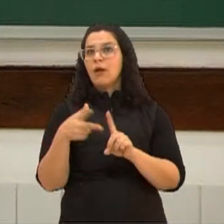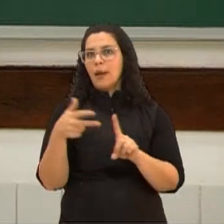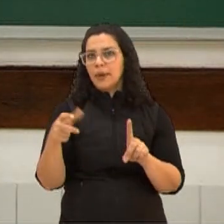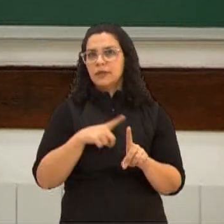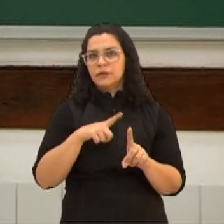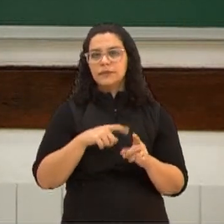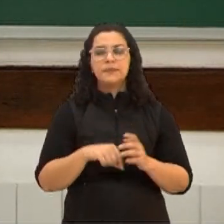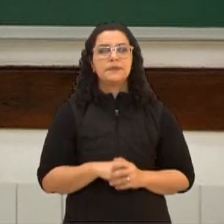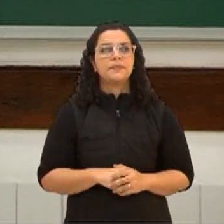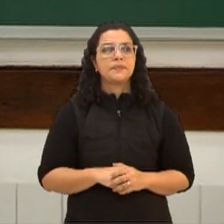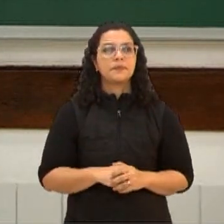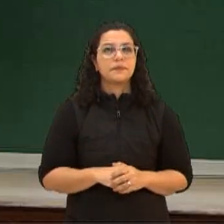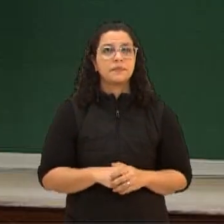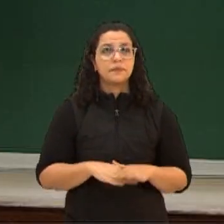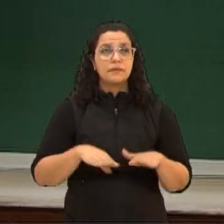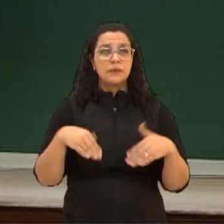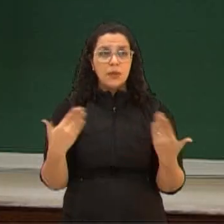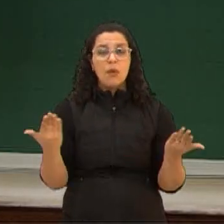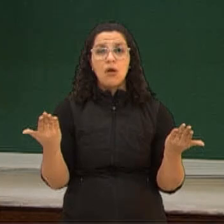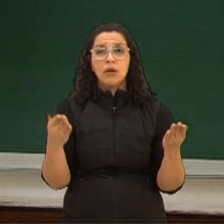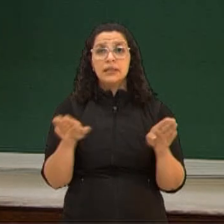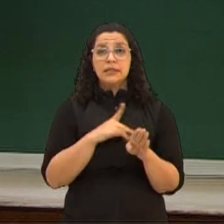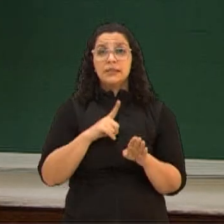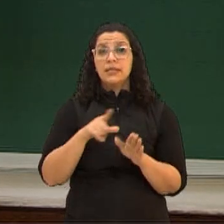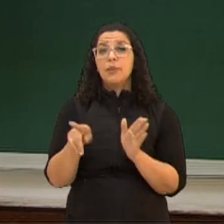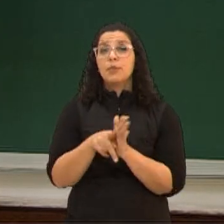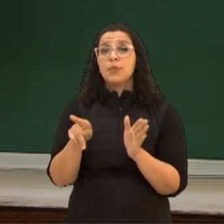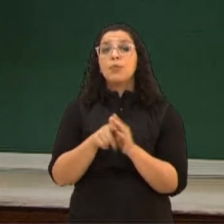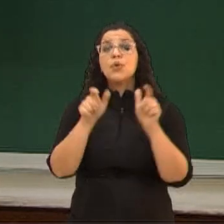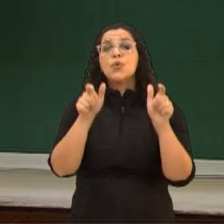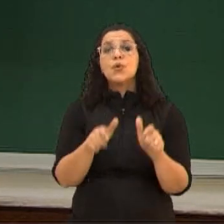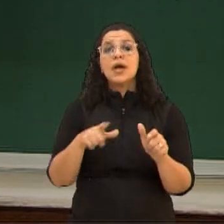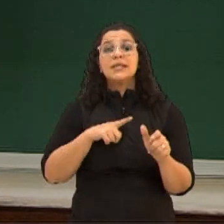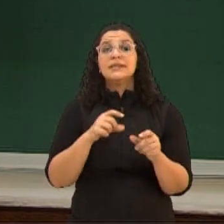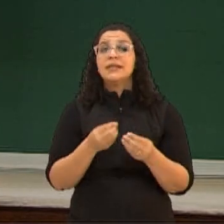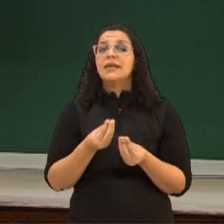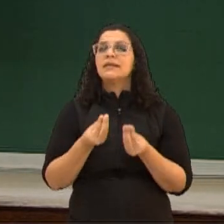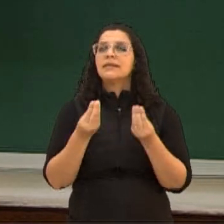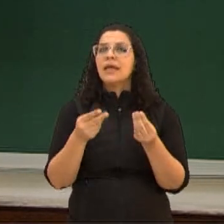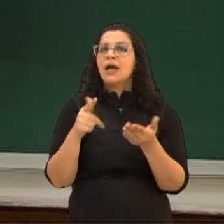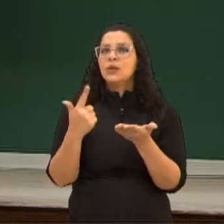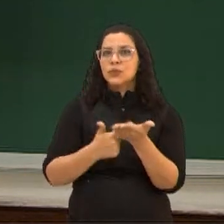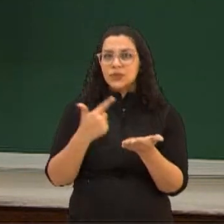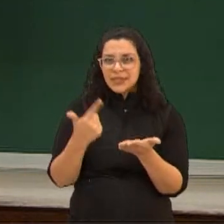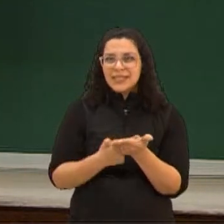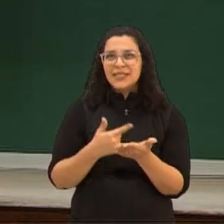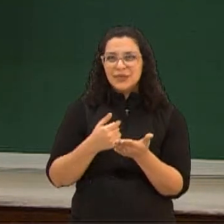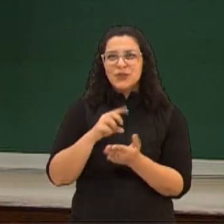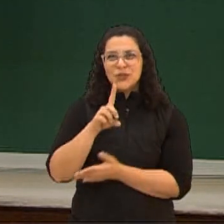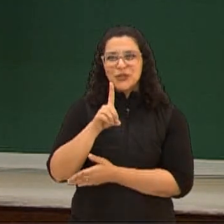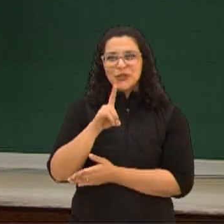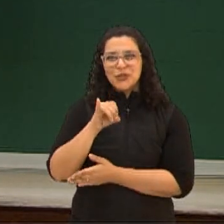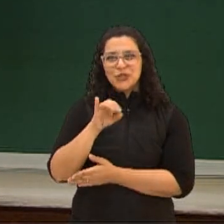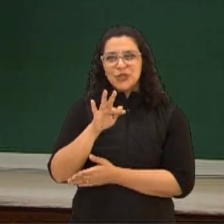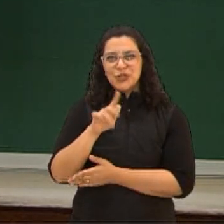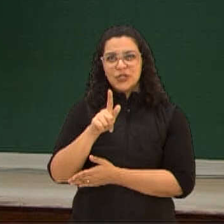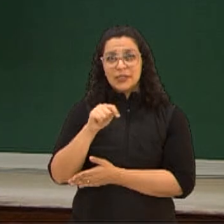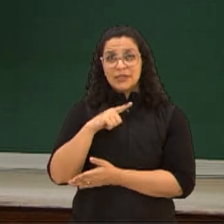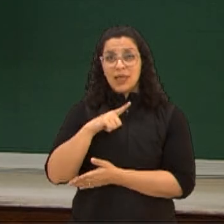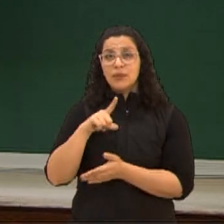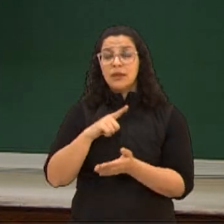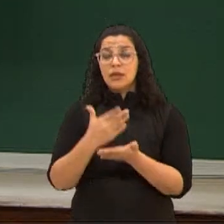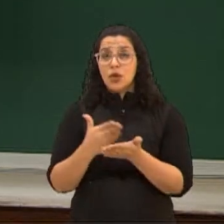aplicativos. Então, nós temos plataformas que disponibilizam os livros, nós temos